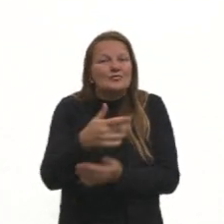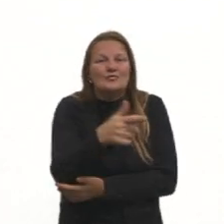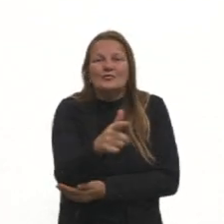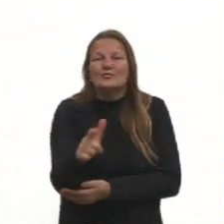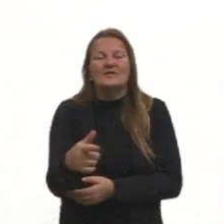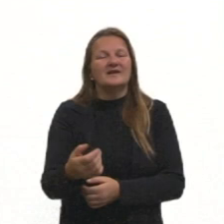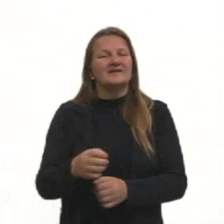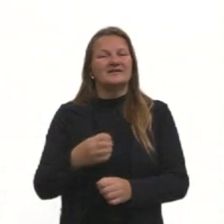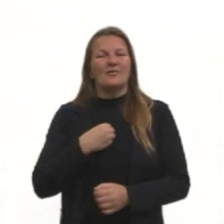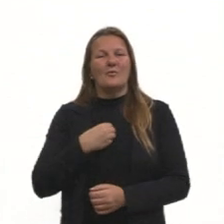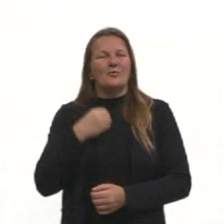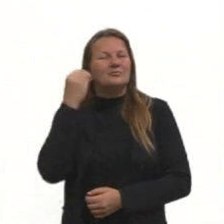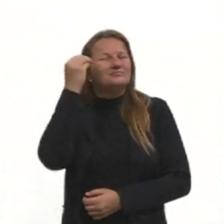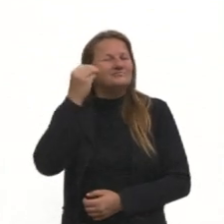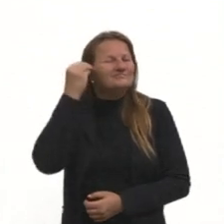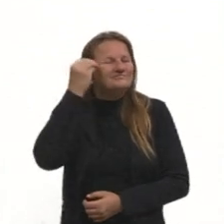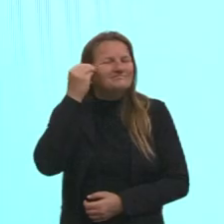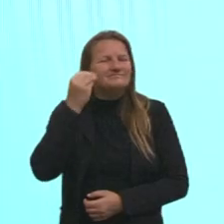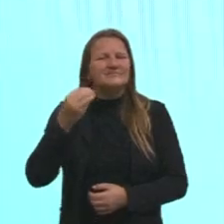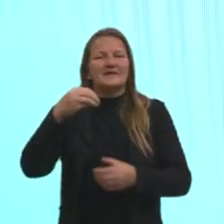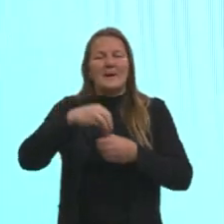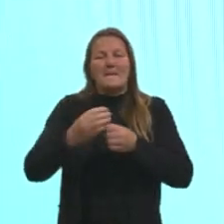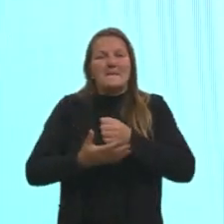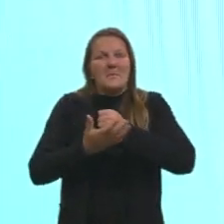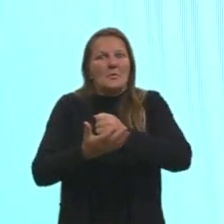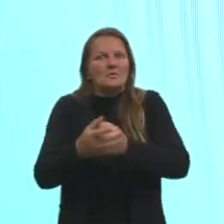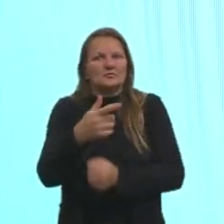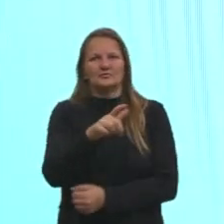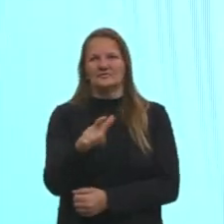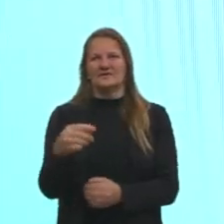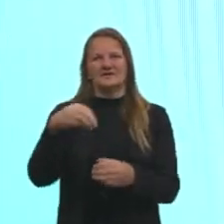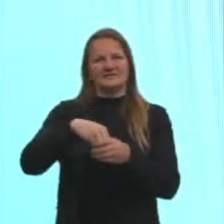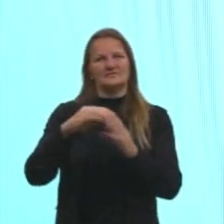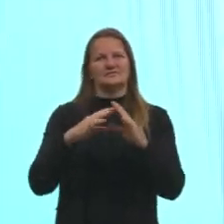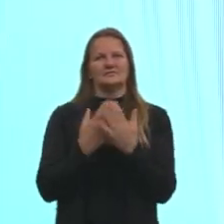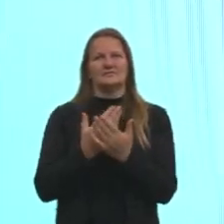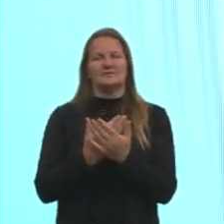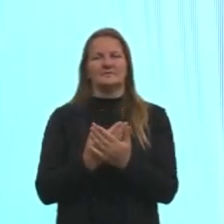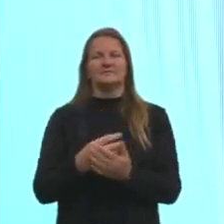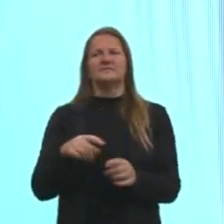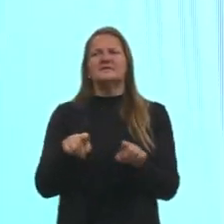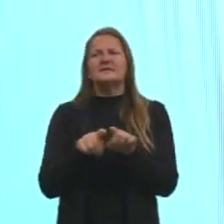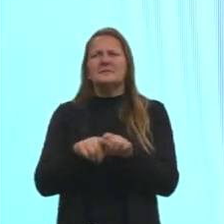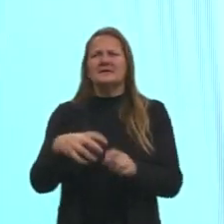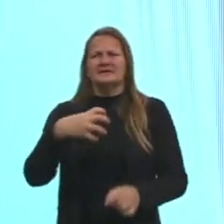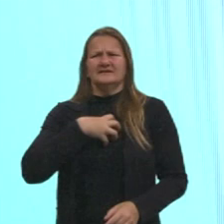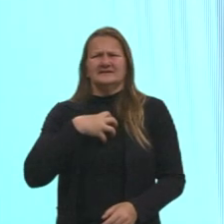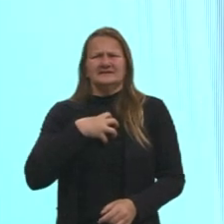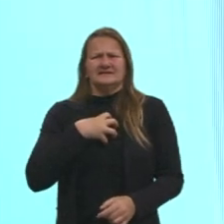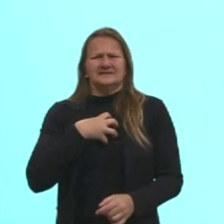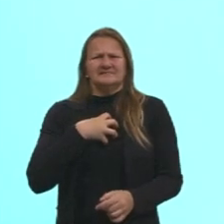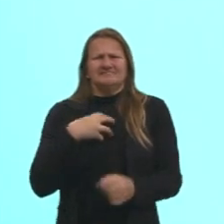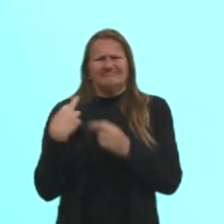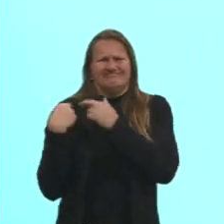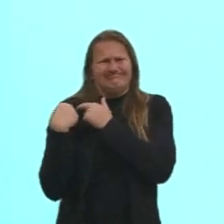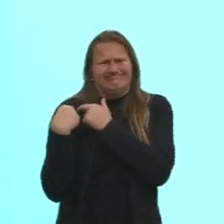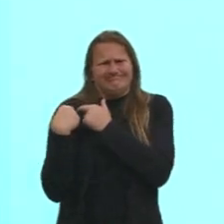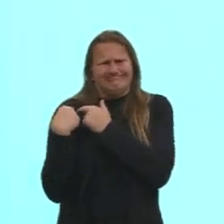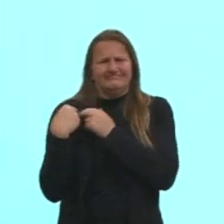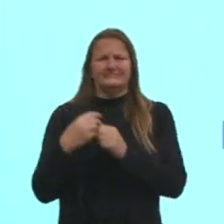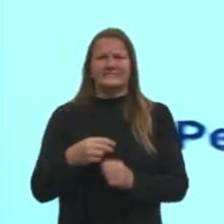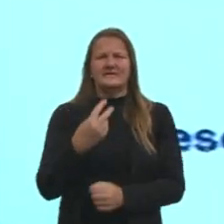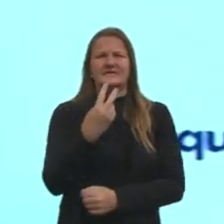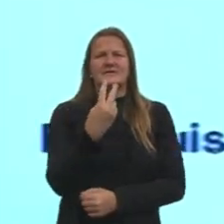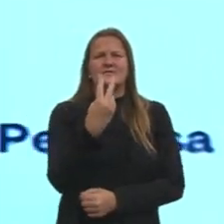suporte psicológico nas escolas temos também que o sentimento de sobrecarga é a realidade em